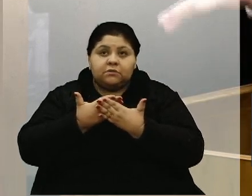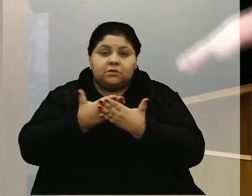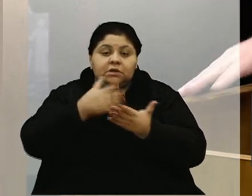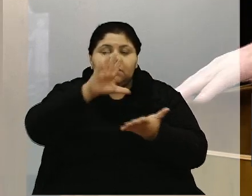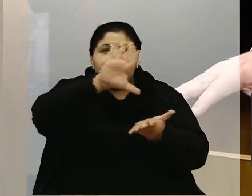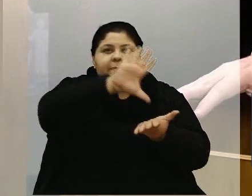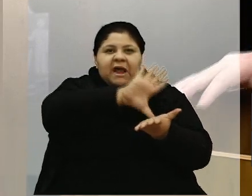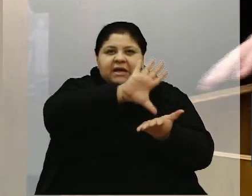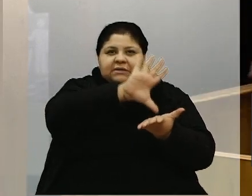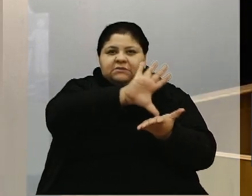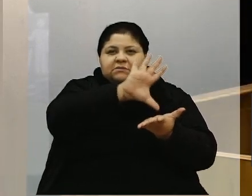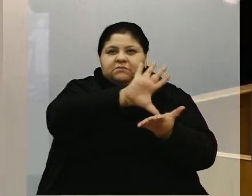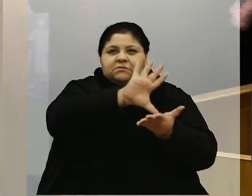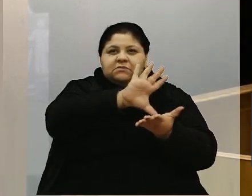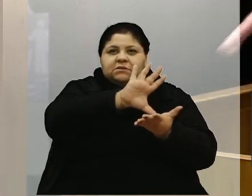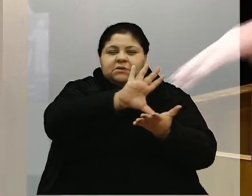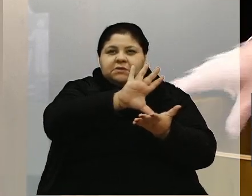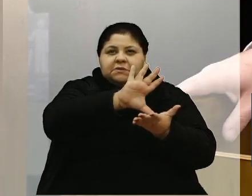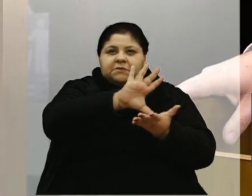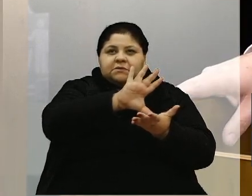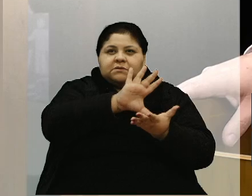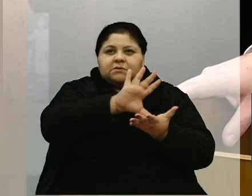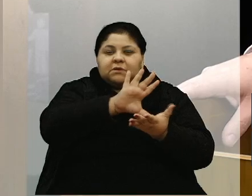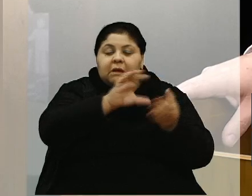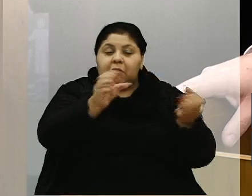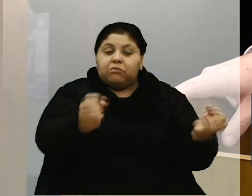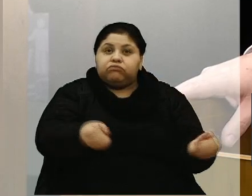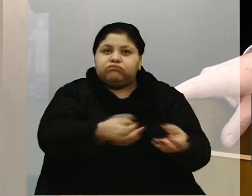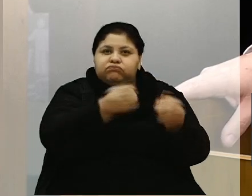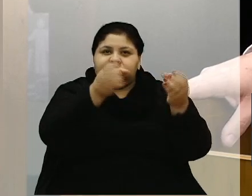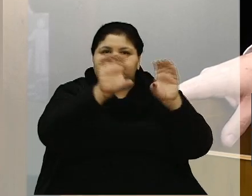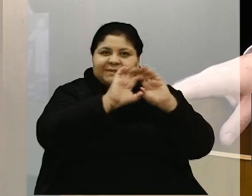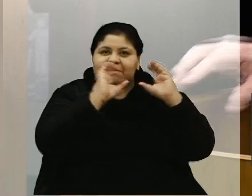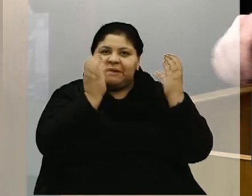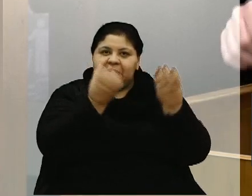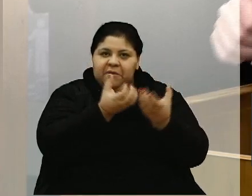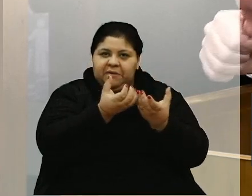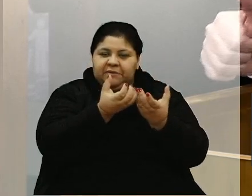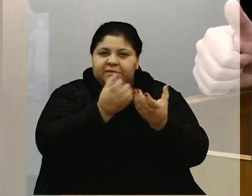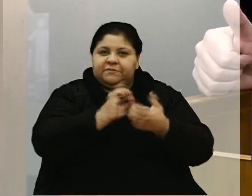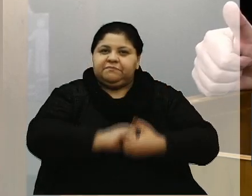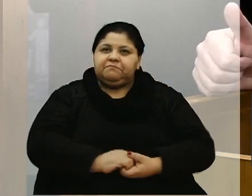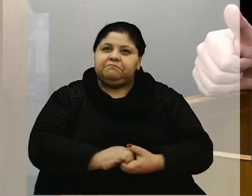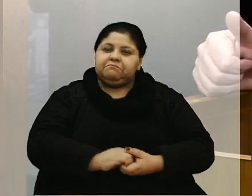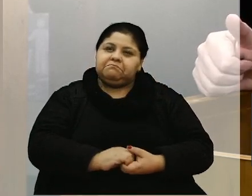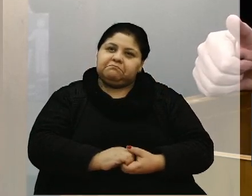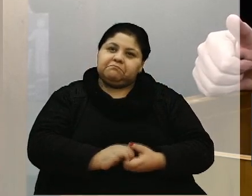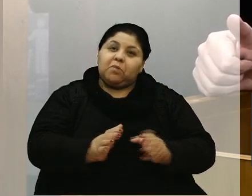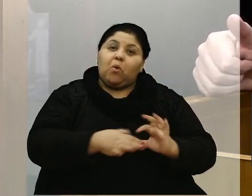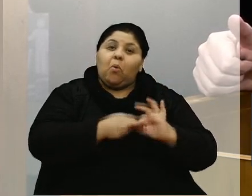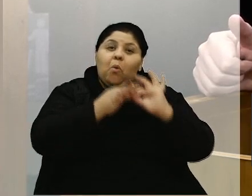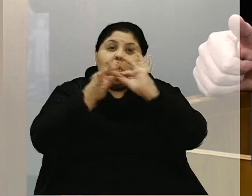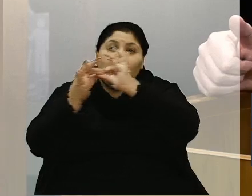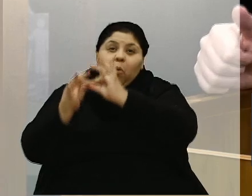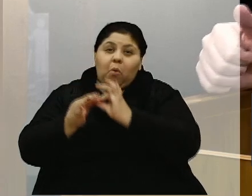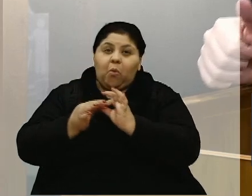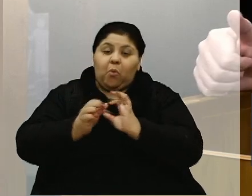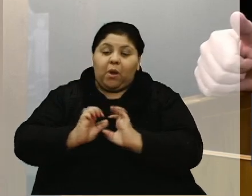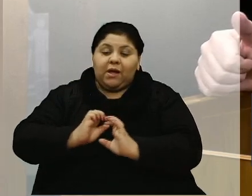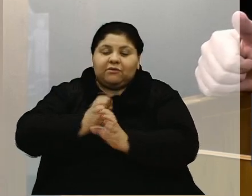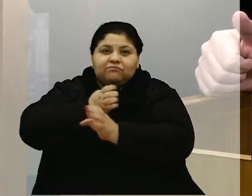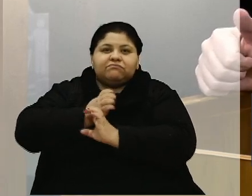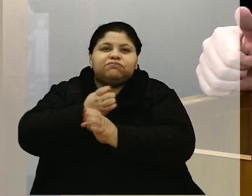praças para justamente celebrar a comunidade. O associativismo e o empreendedorismo